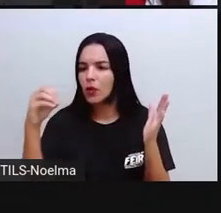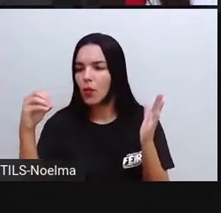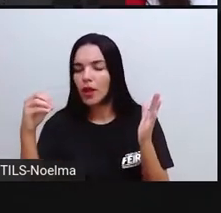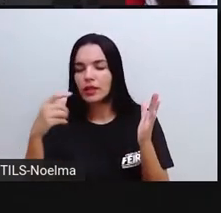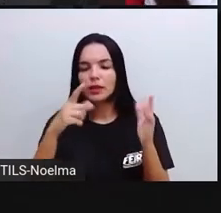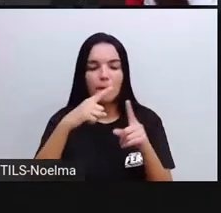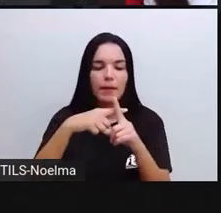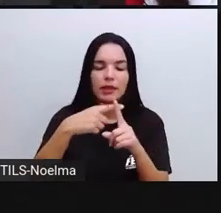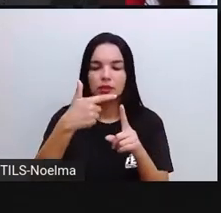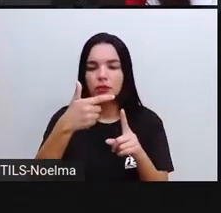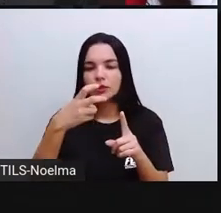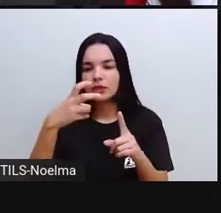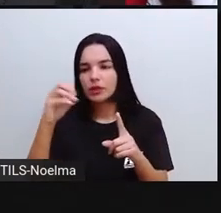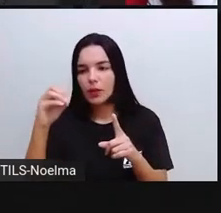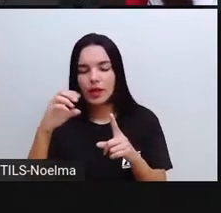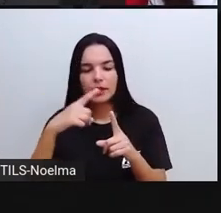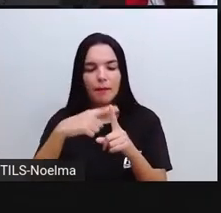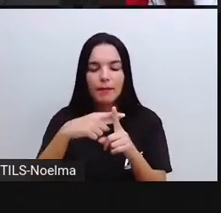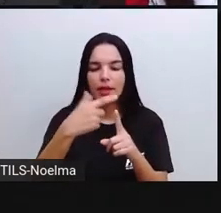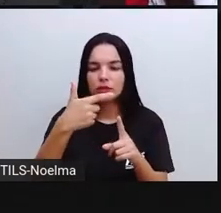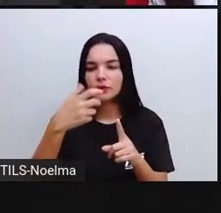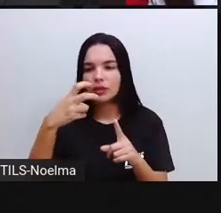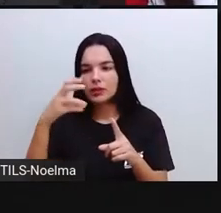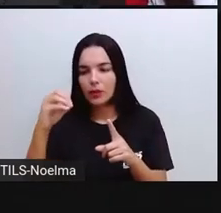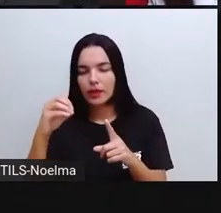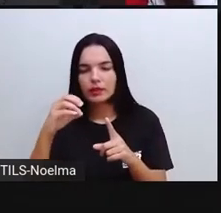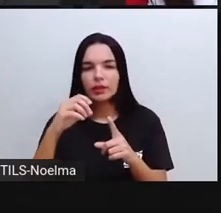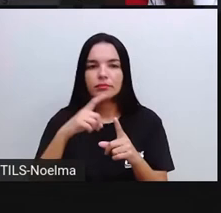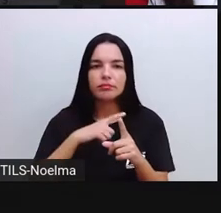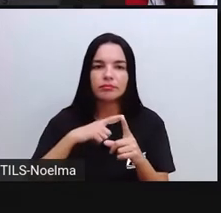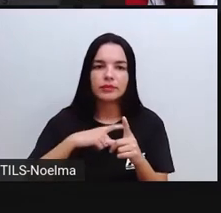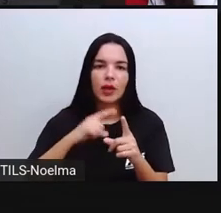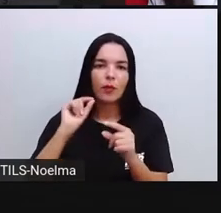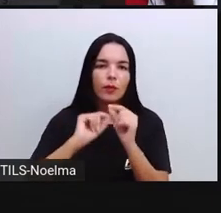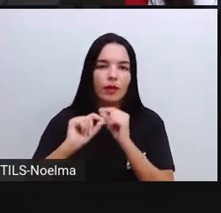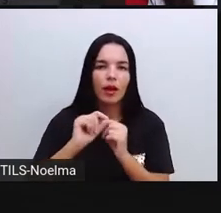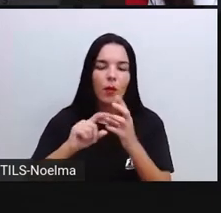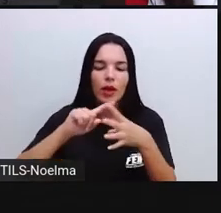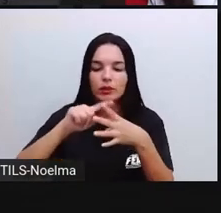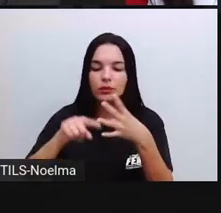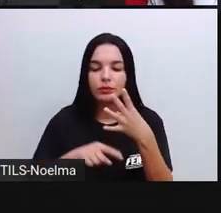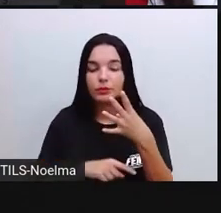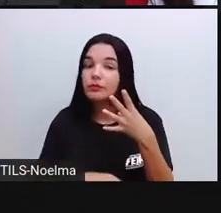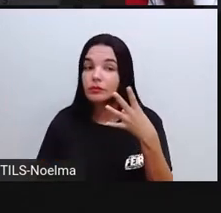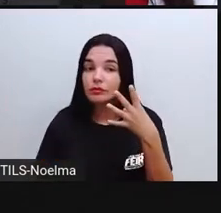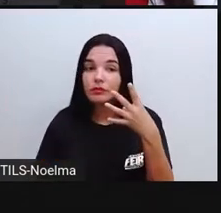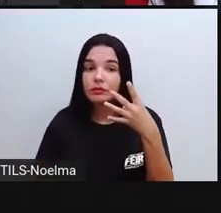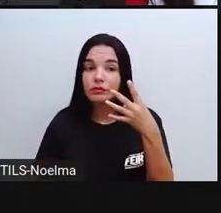250 mais 250 mais 250. 250 aí, utilizando ele